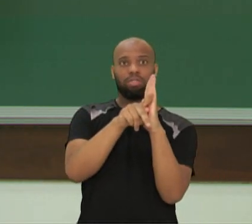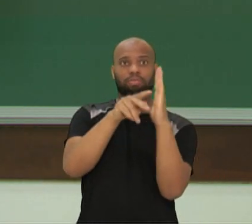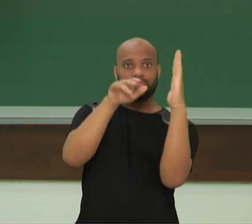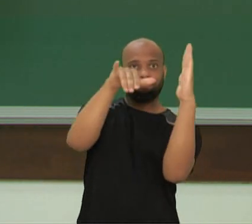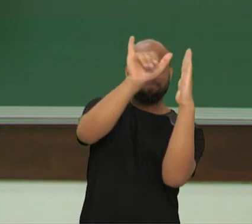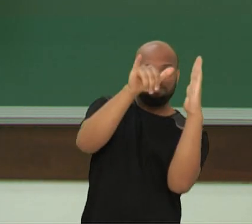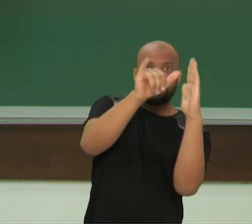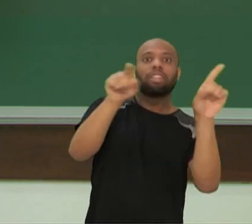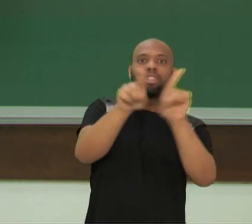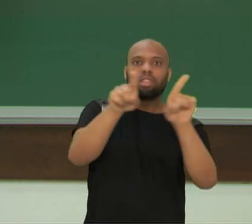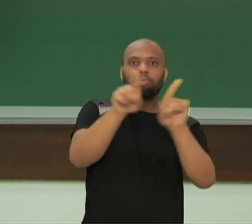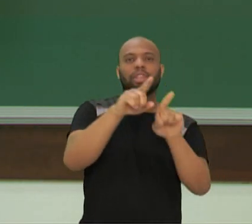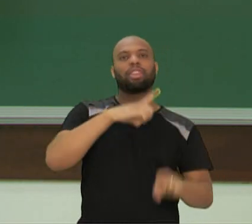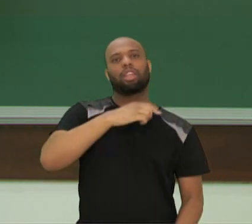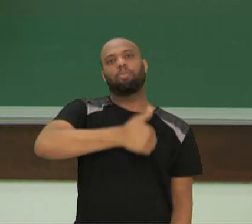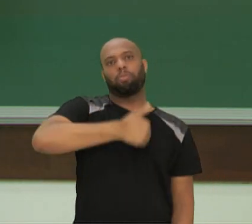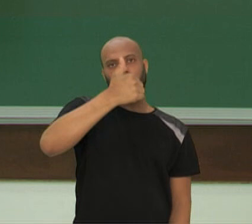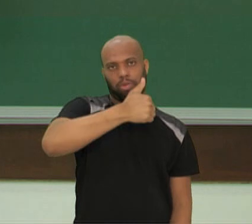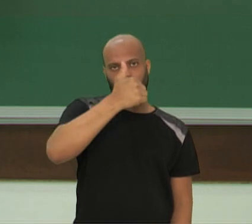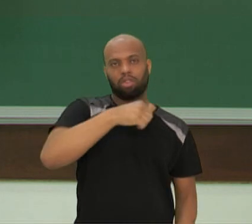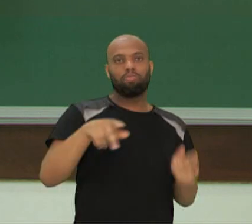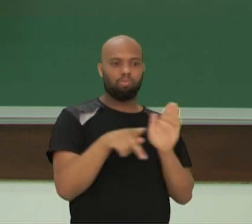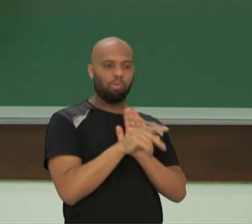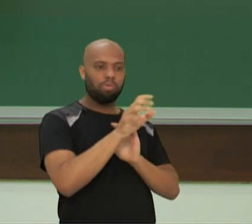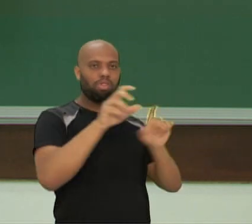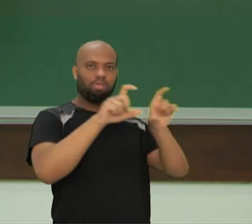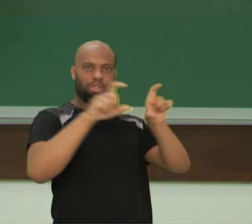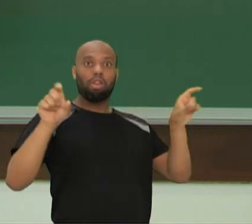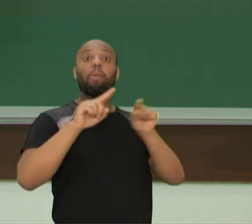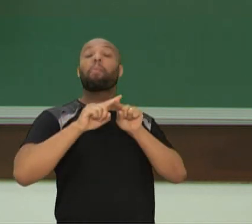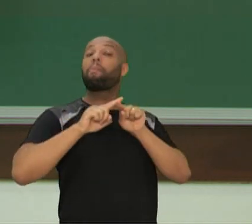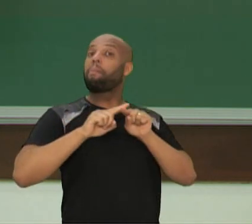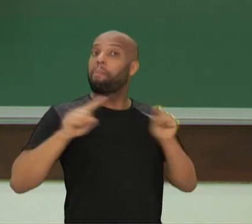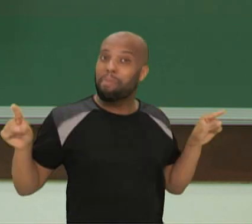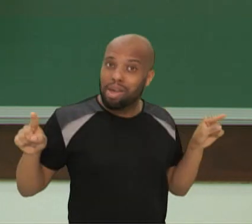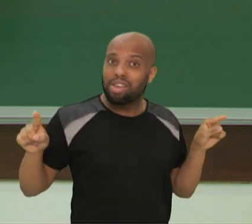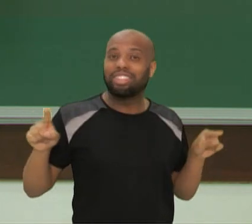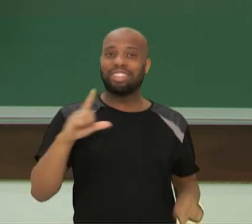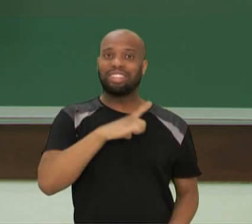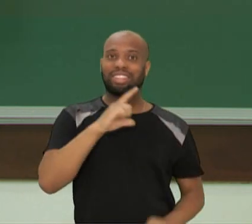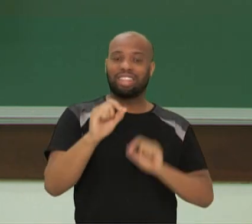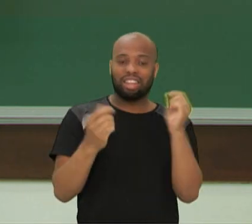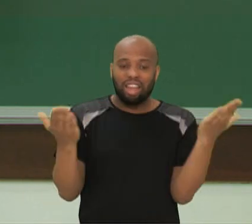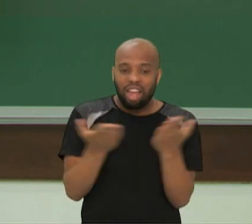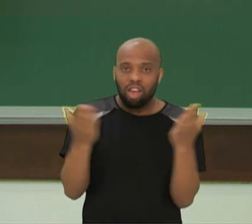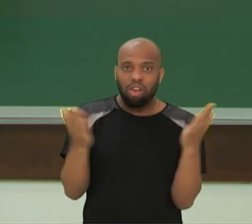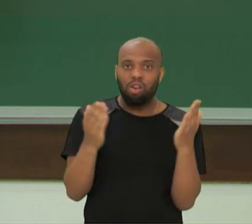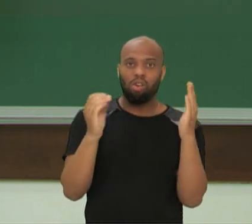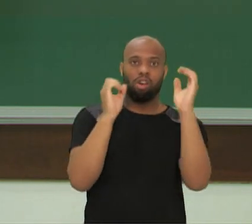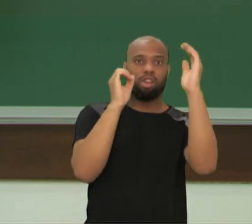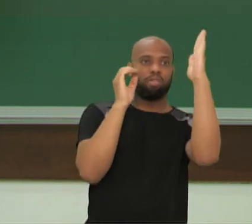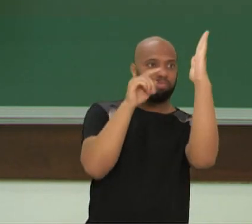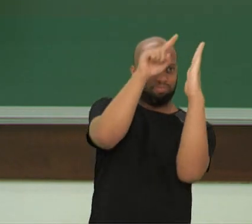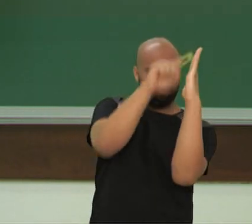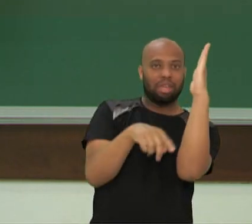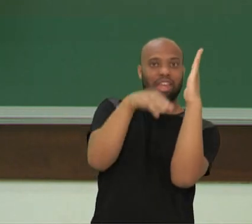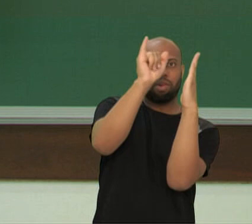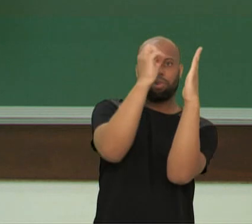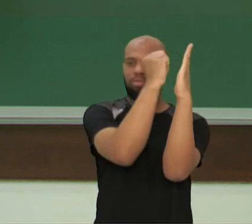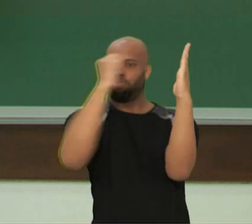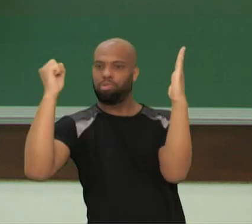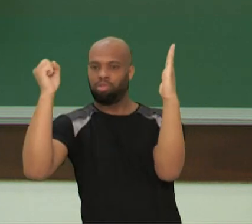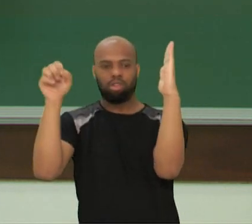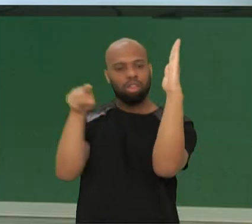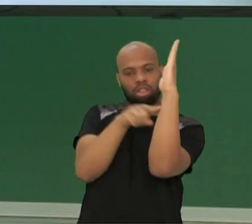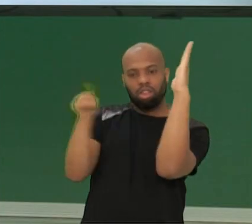y também estará no primeiro termo dessa equação. No entanto, como ela está numa paralela ao eixo y, nós temos que fazer